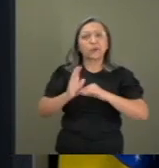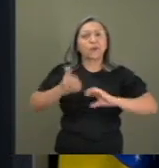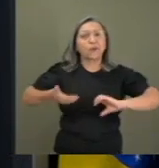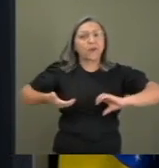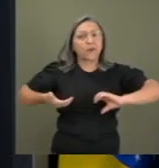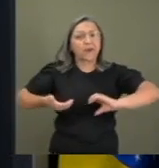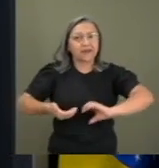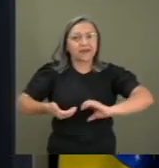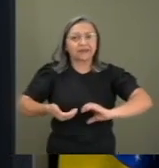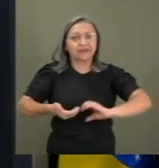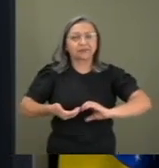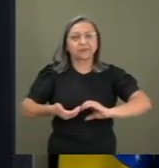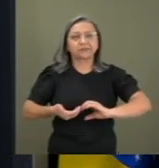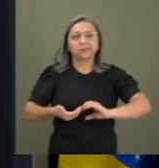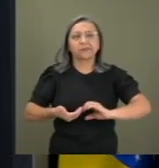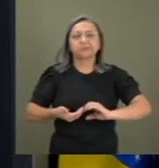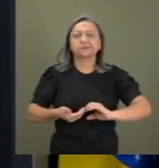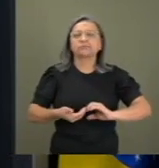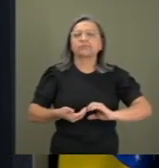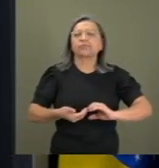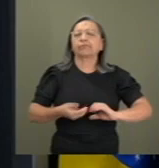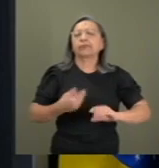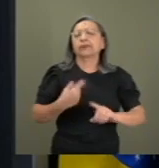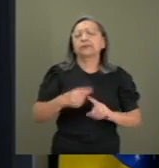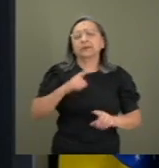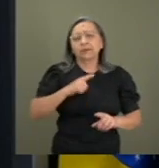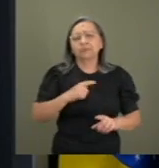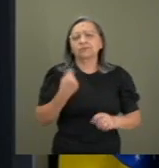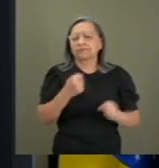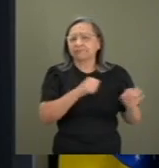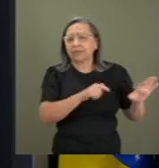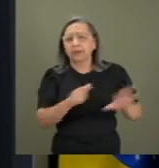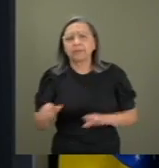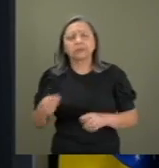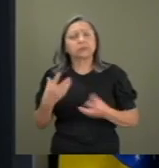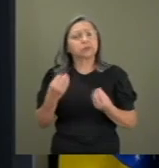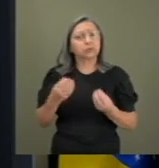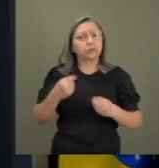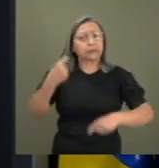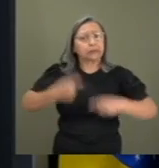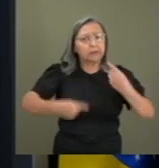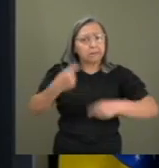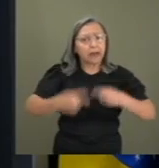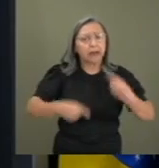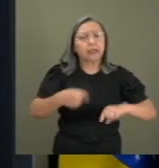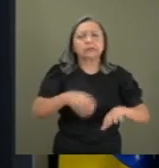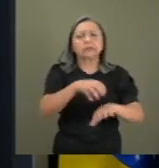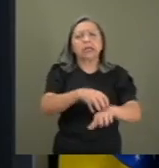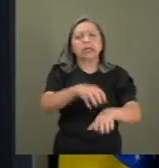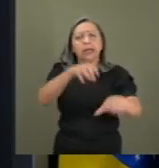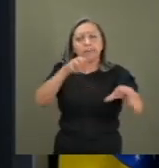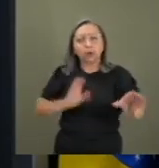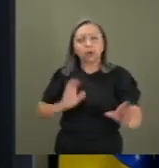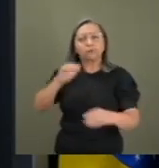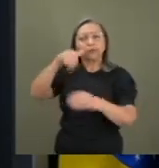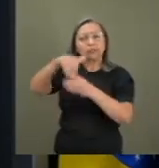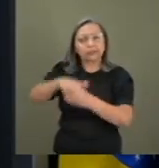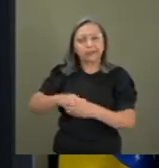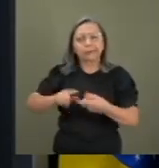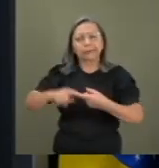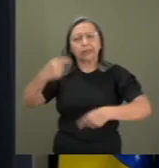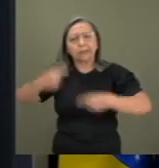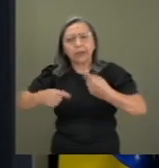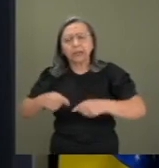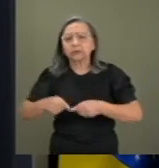gente tem uma semana de debates virtuais, de votações remotas, os